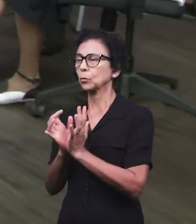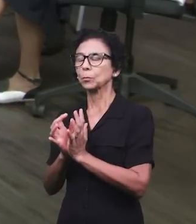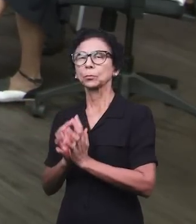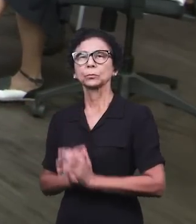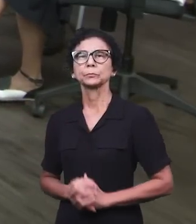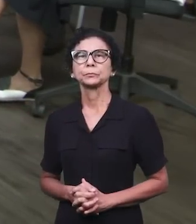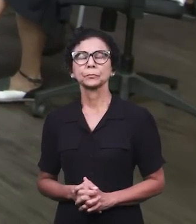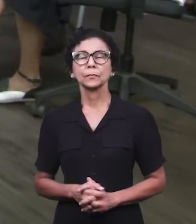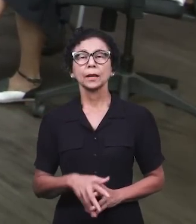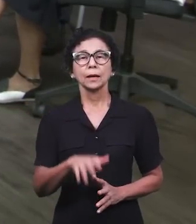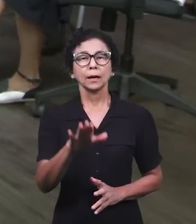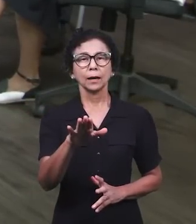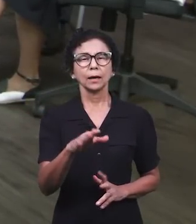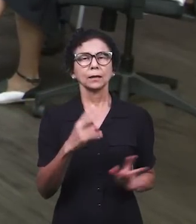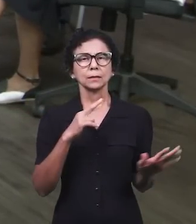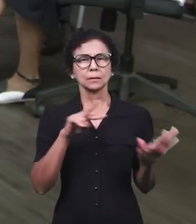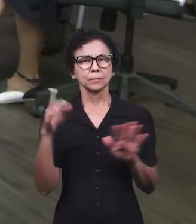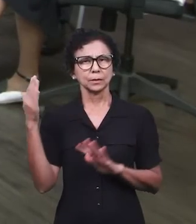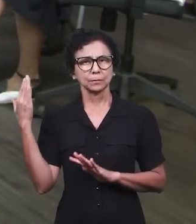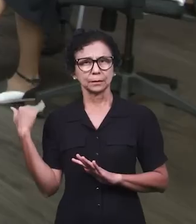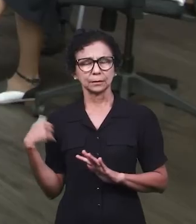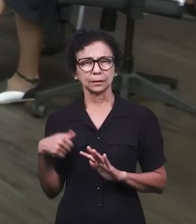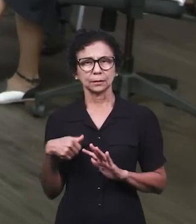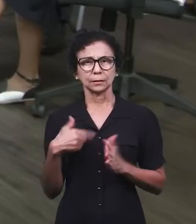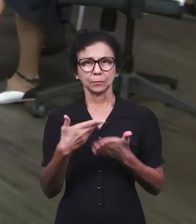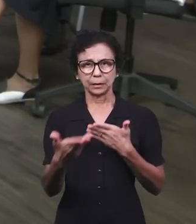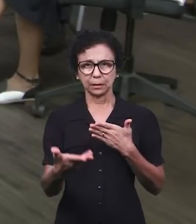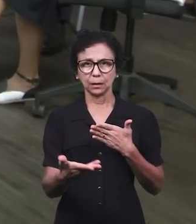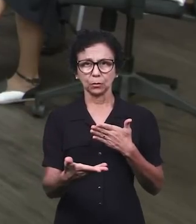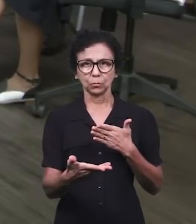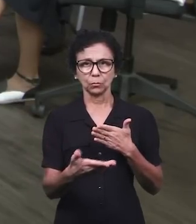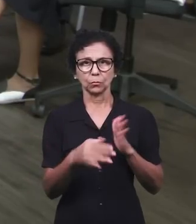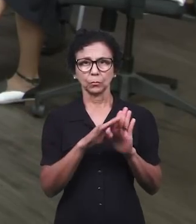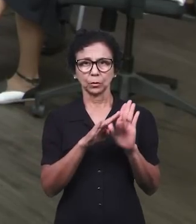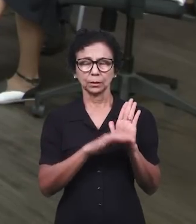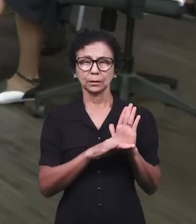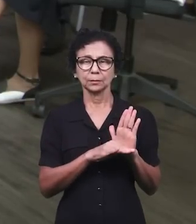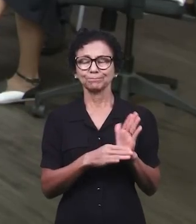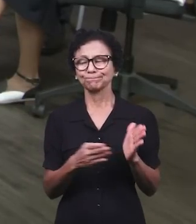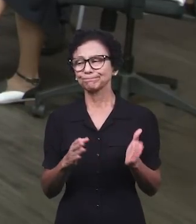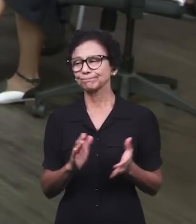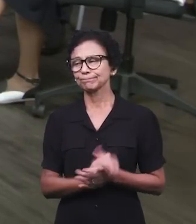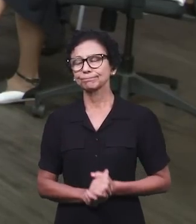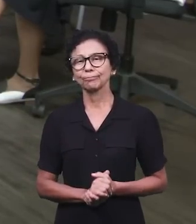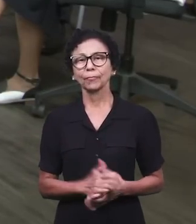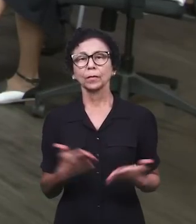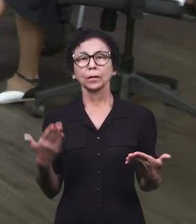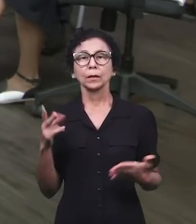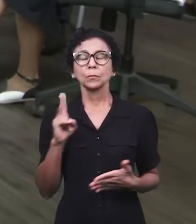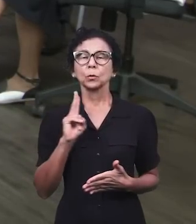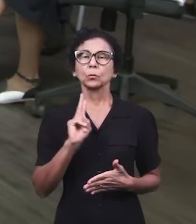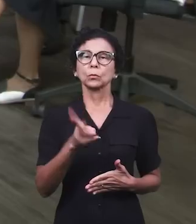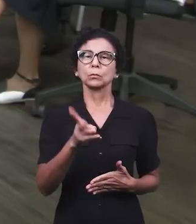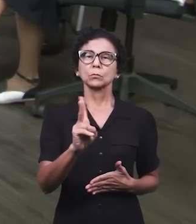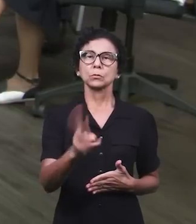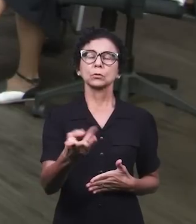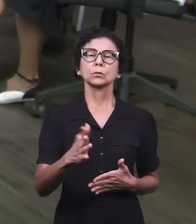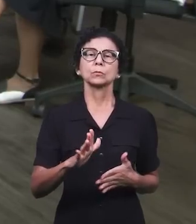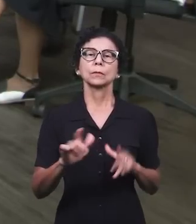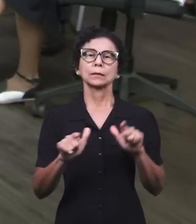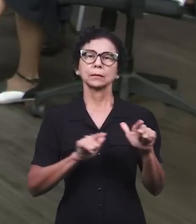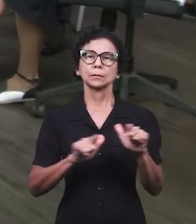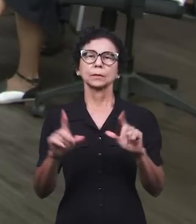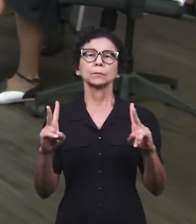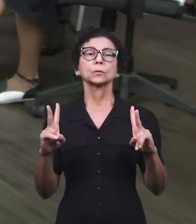se você não assistiu o programa da semana passada, você não pode perder, porque nós vamos aqui continuar trabalhando com o